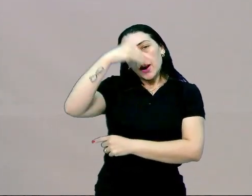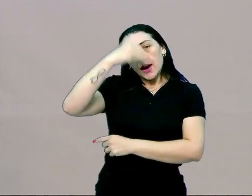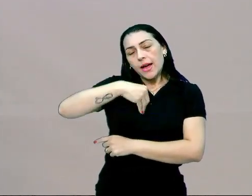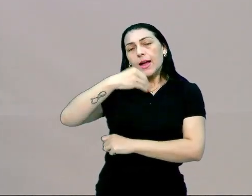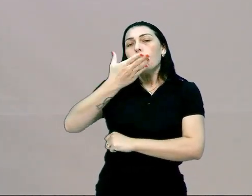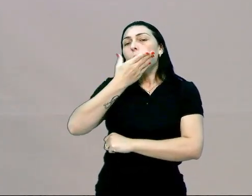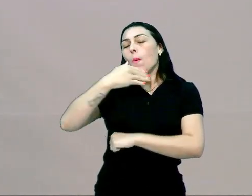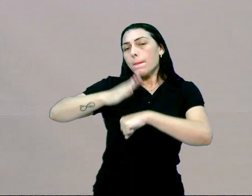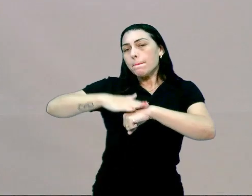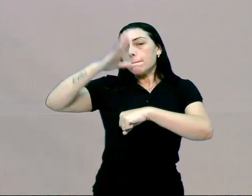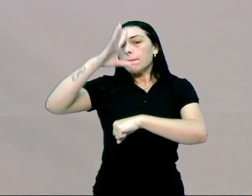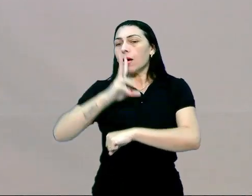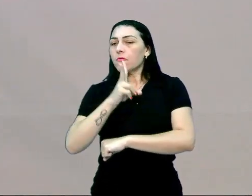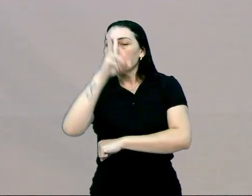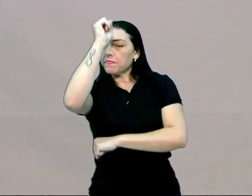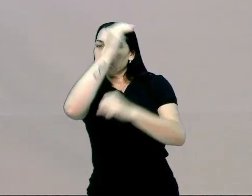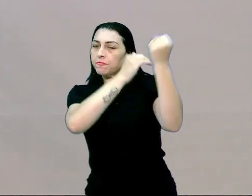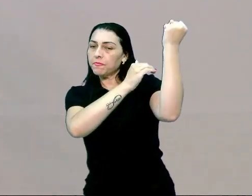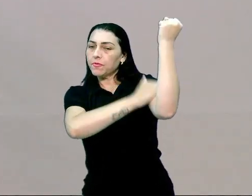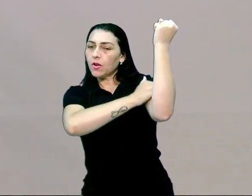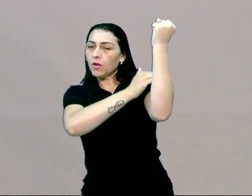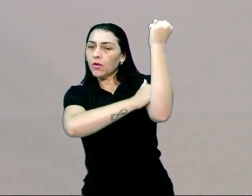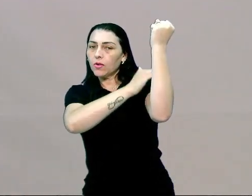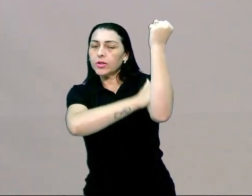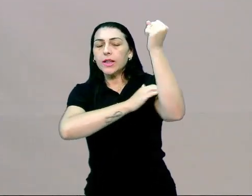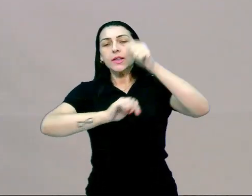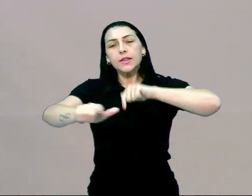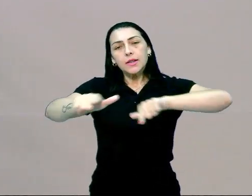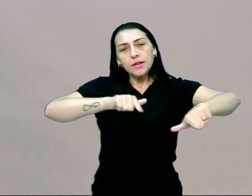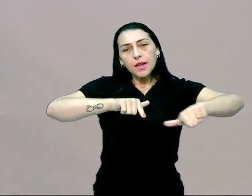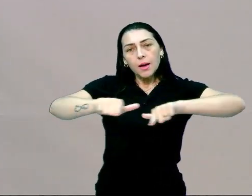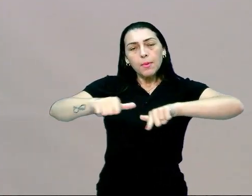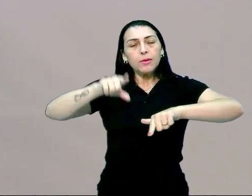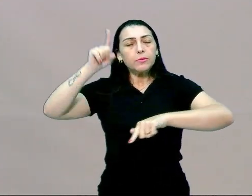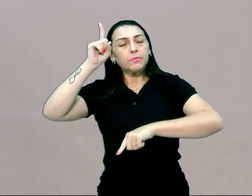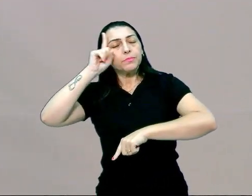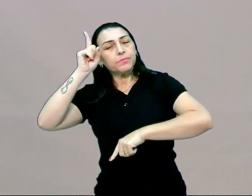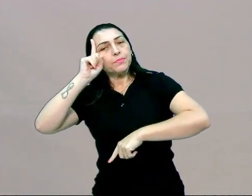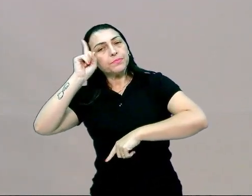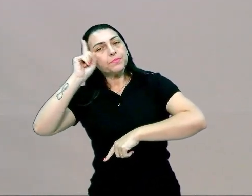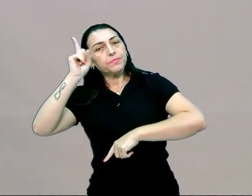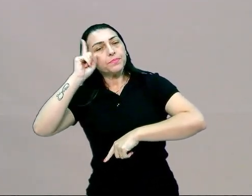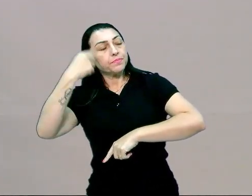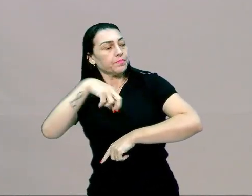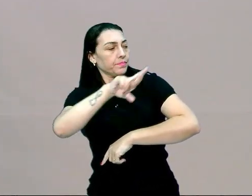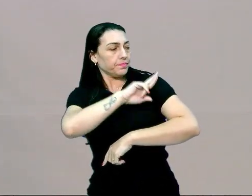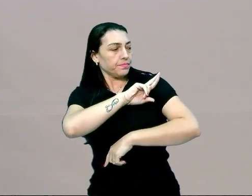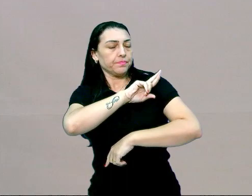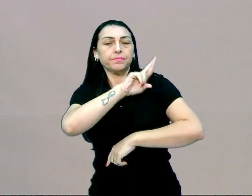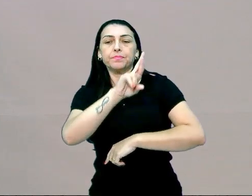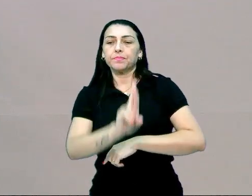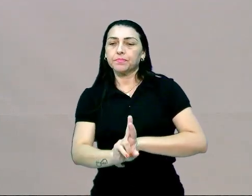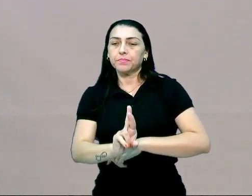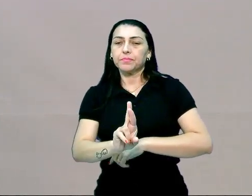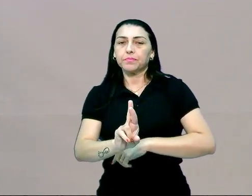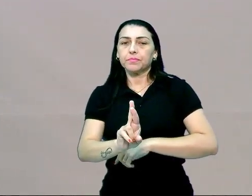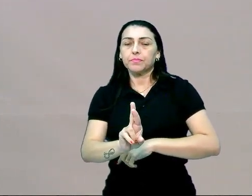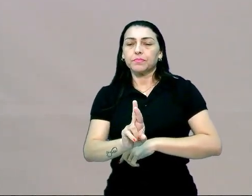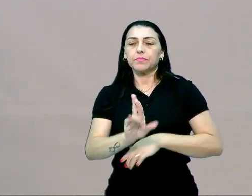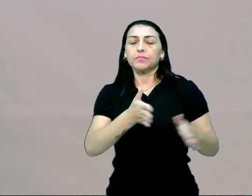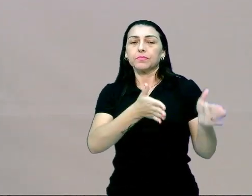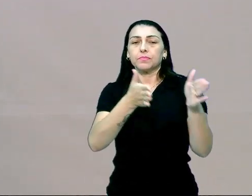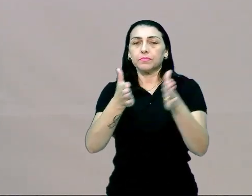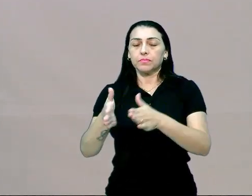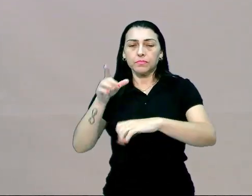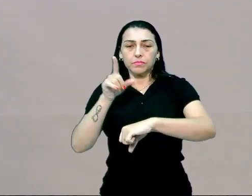homem, né? Então, aquelas tarefas, aquelas rotinas, aquelas responsabilidades, né, que durante